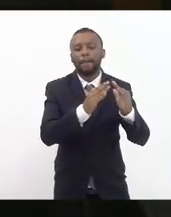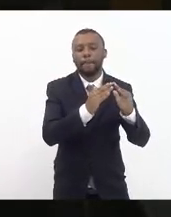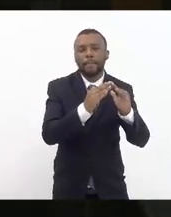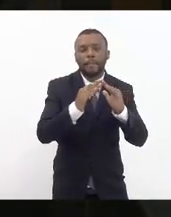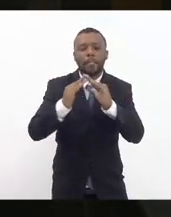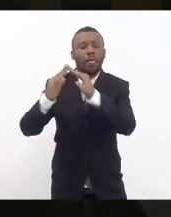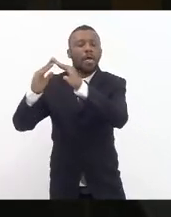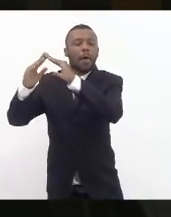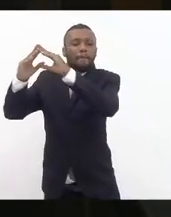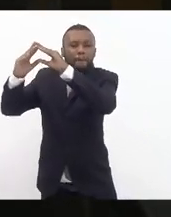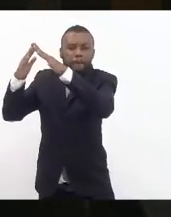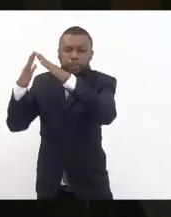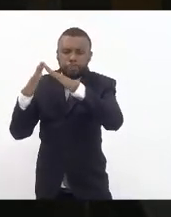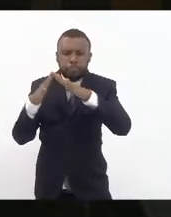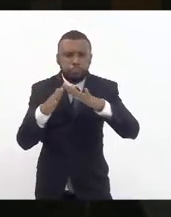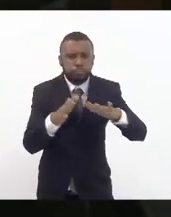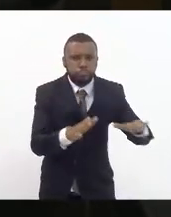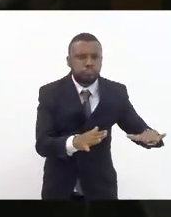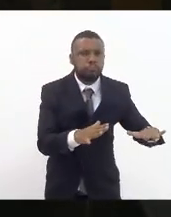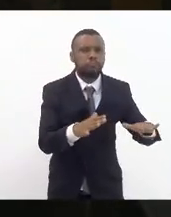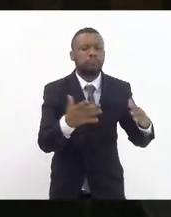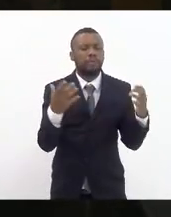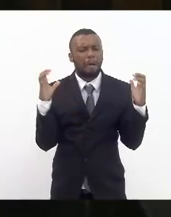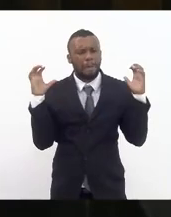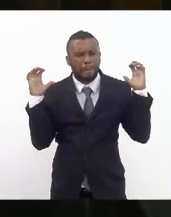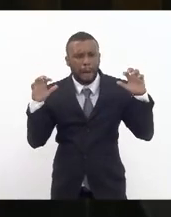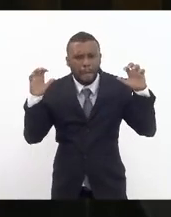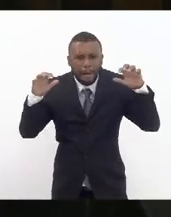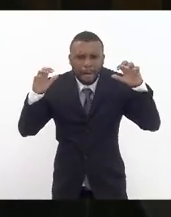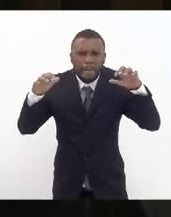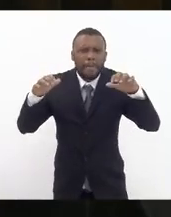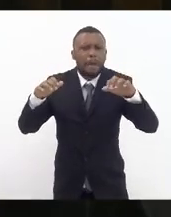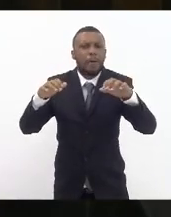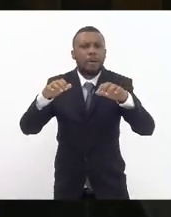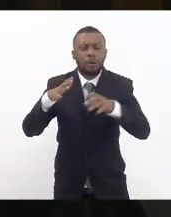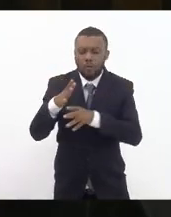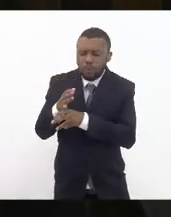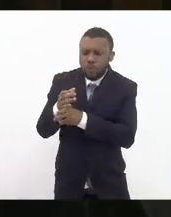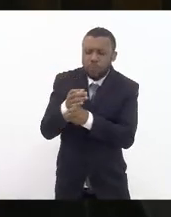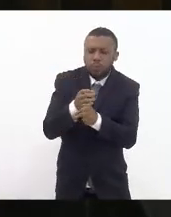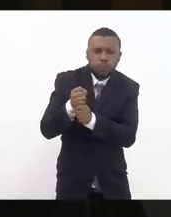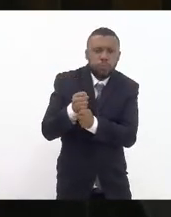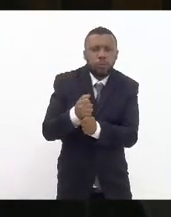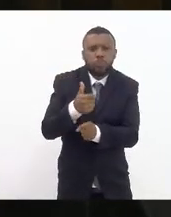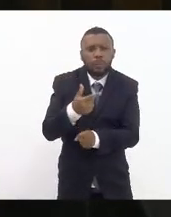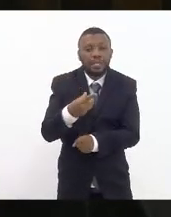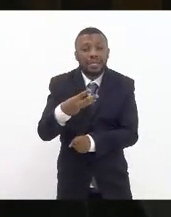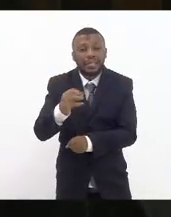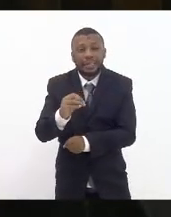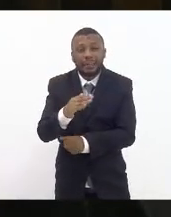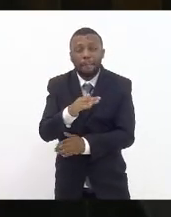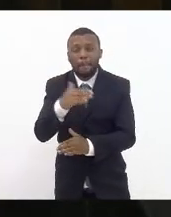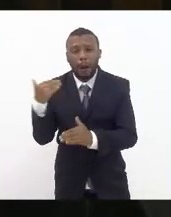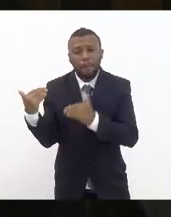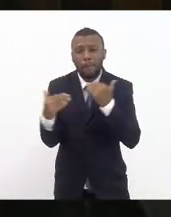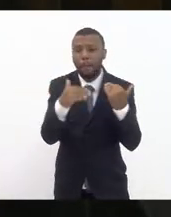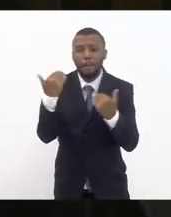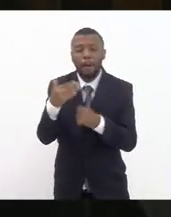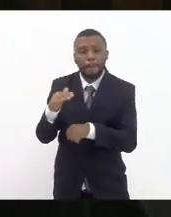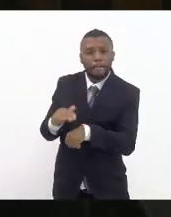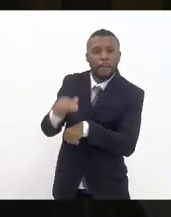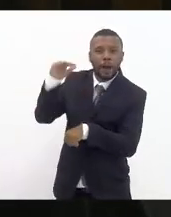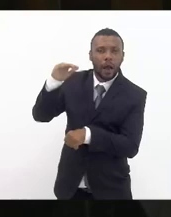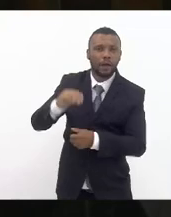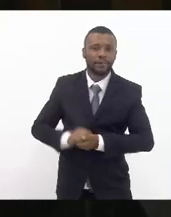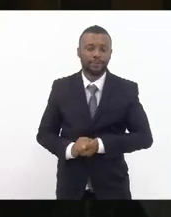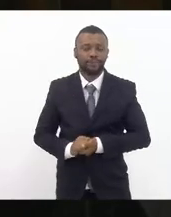desmoronamentos, enxurradas e mais de 230 mortes. Então, preocupados